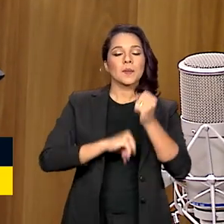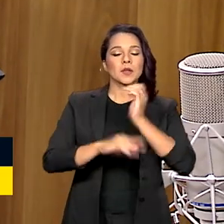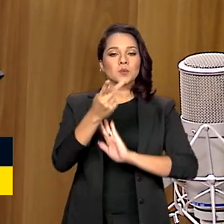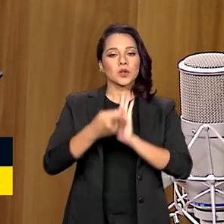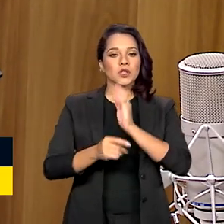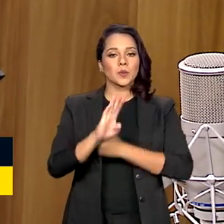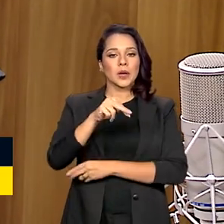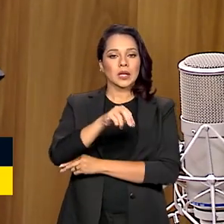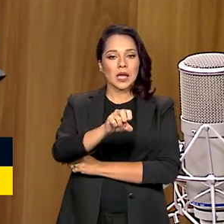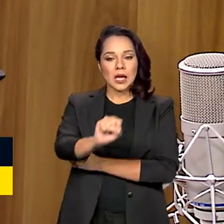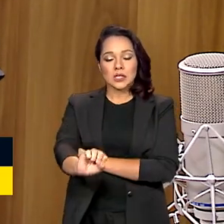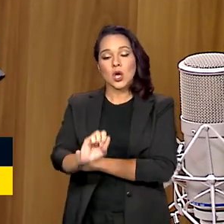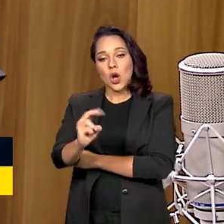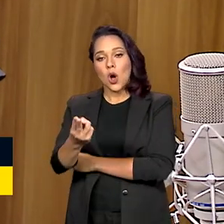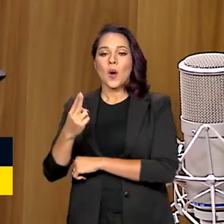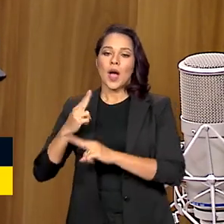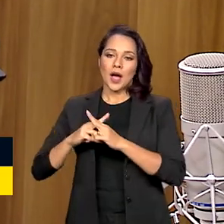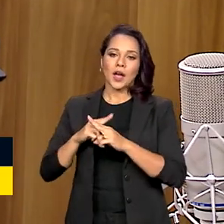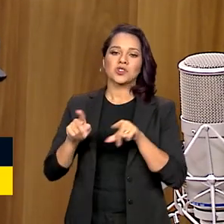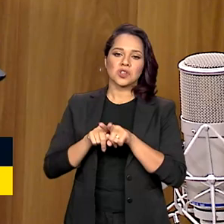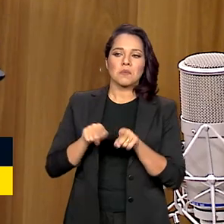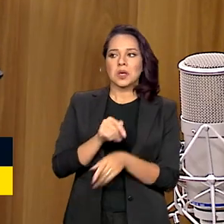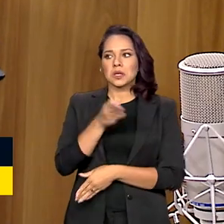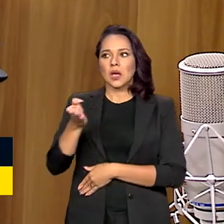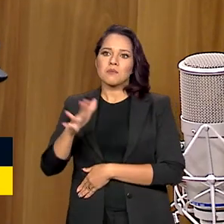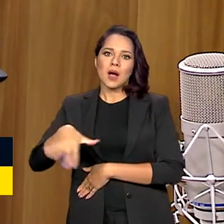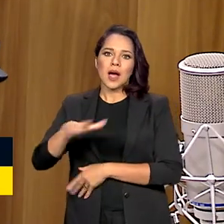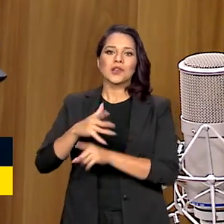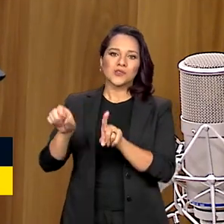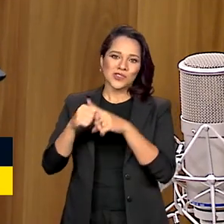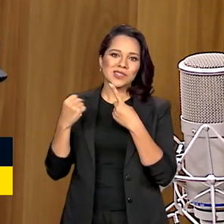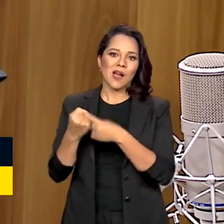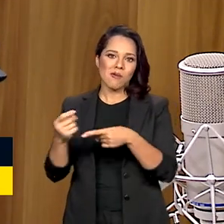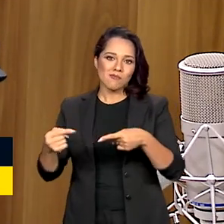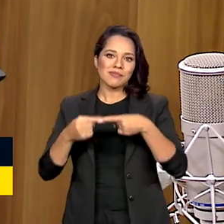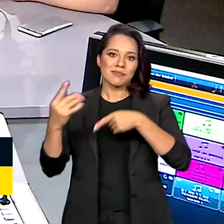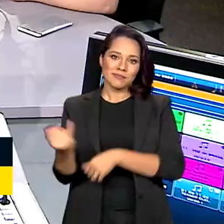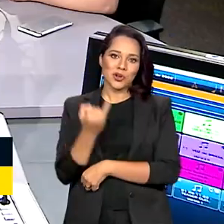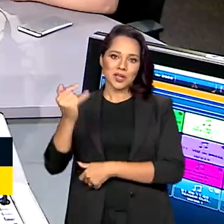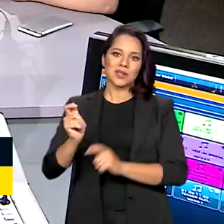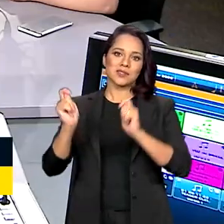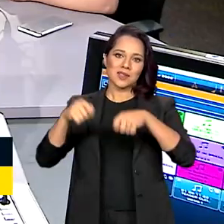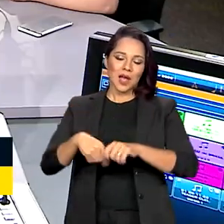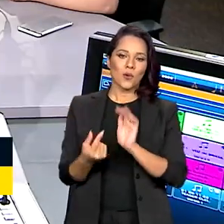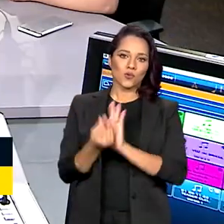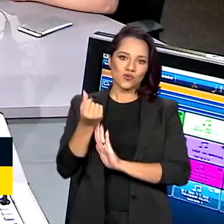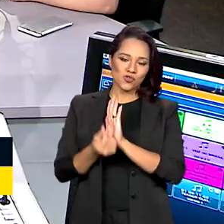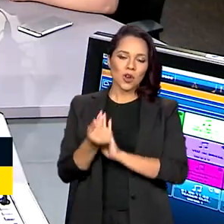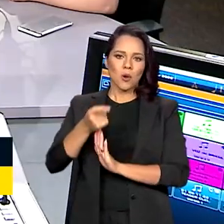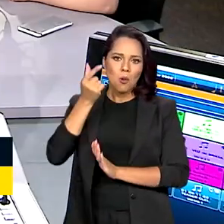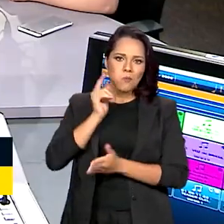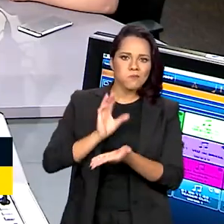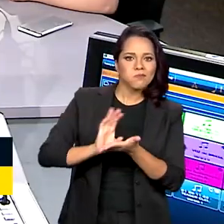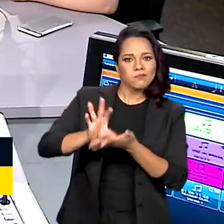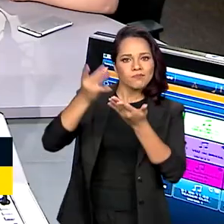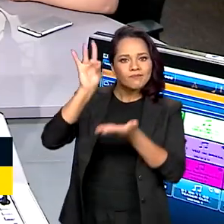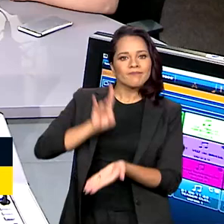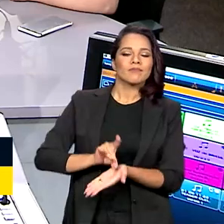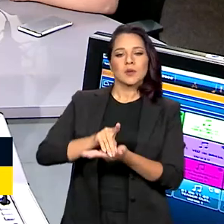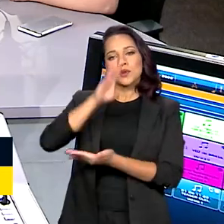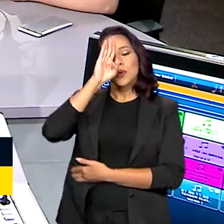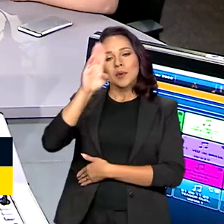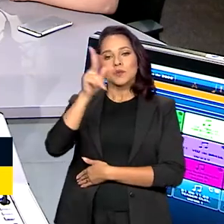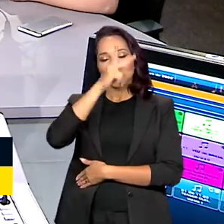do BNDES ou a Caixa, que também tem um lado bastante social e importante que pode fazer com que o recurso chegue no chão, principalmente